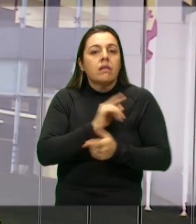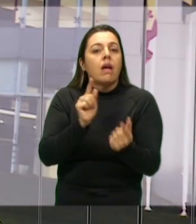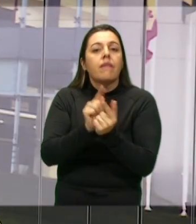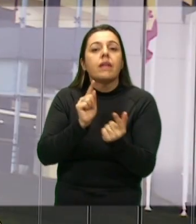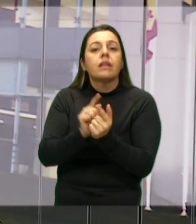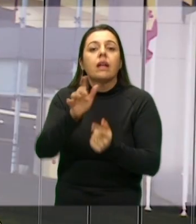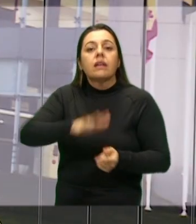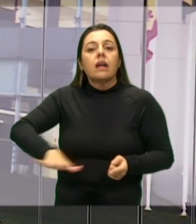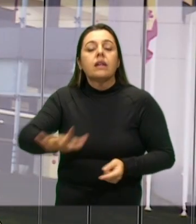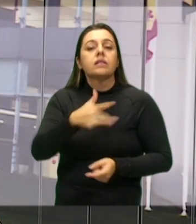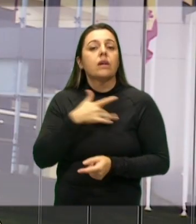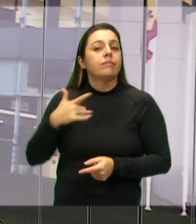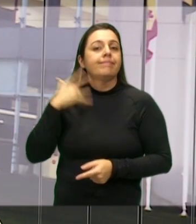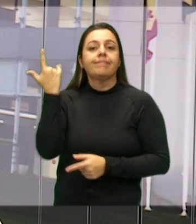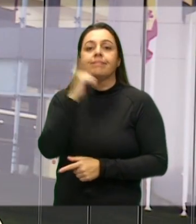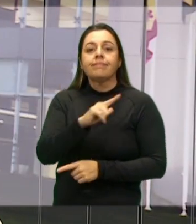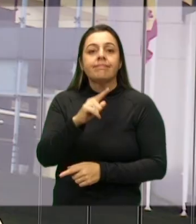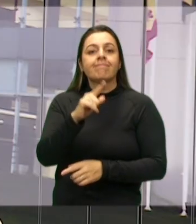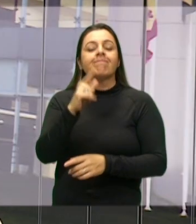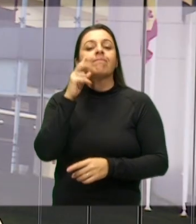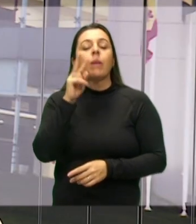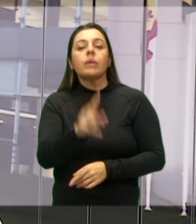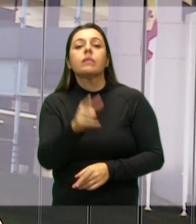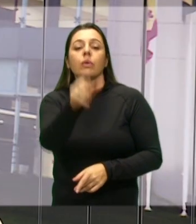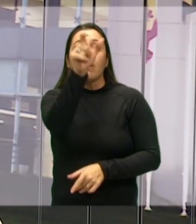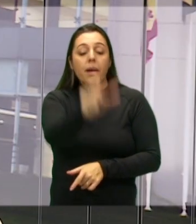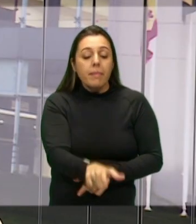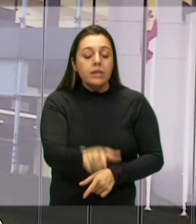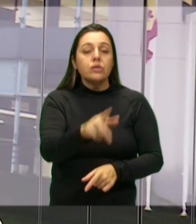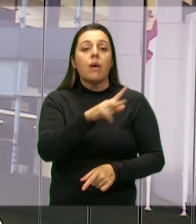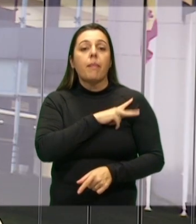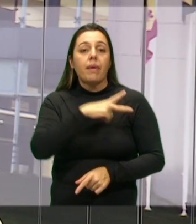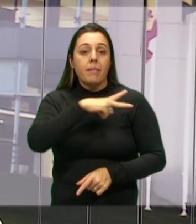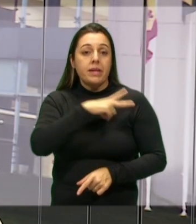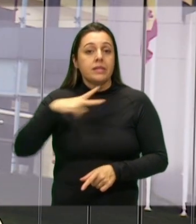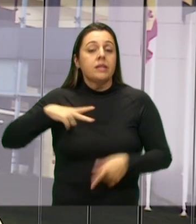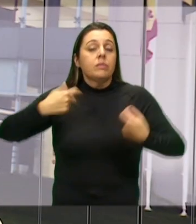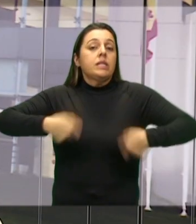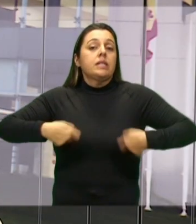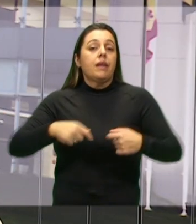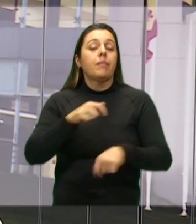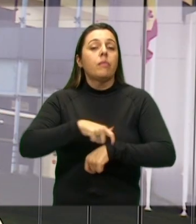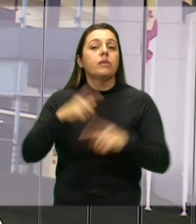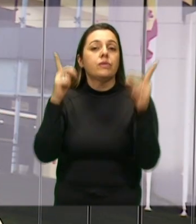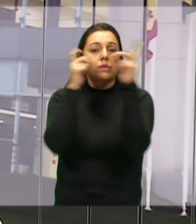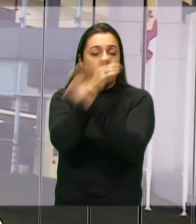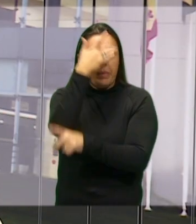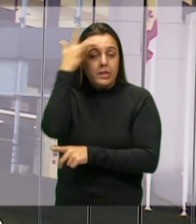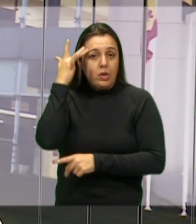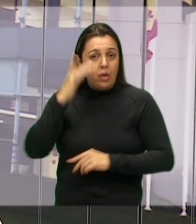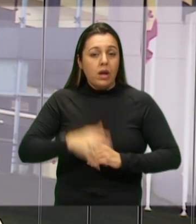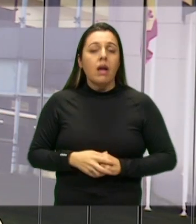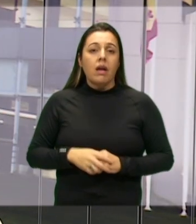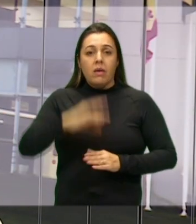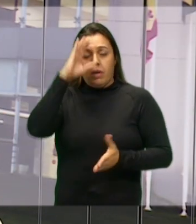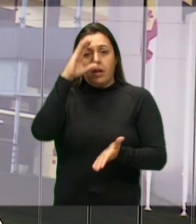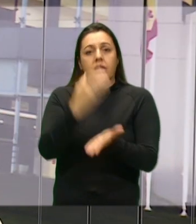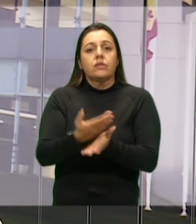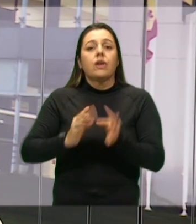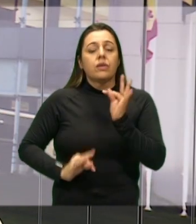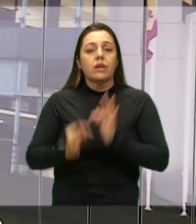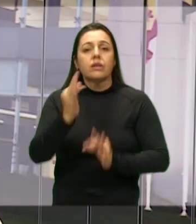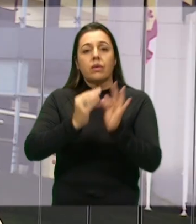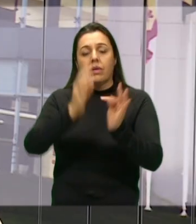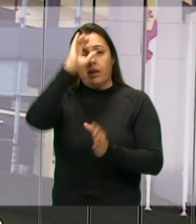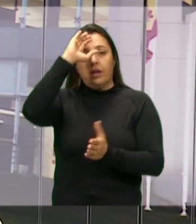na área da saúde, não conseguir identificar o que aquele paciente necessita naquele momento. Então, você imagina a dificuldade da pessoa. Eu acho que a tecnologia,